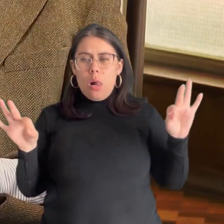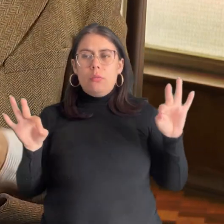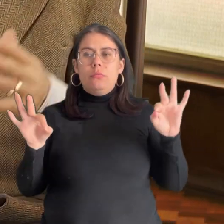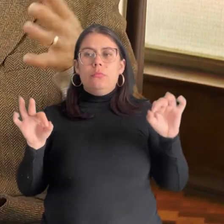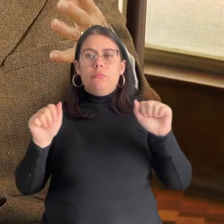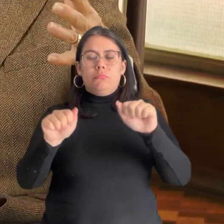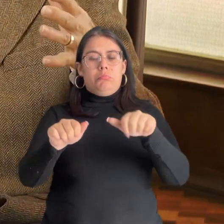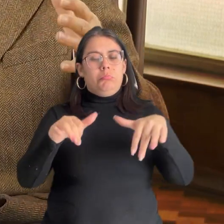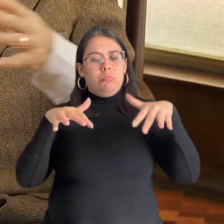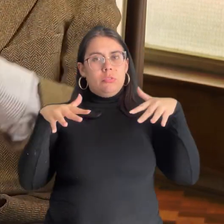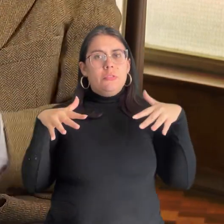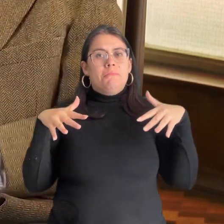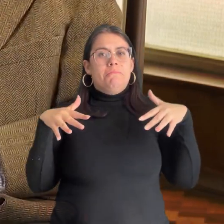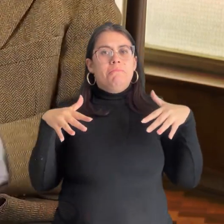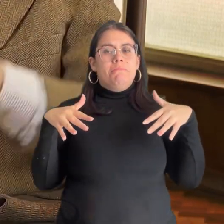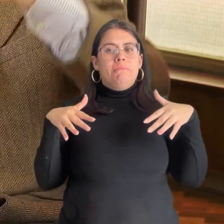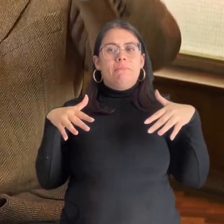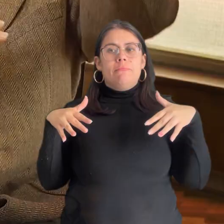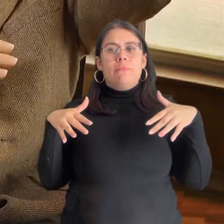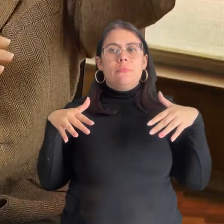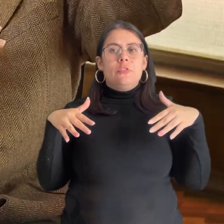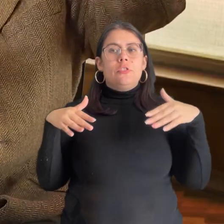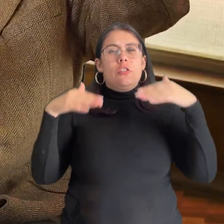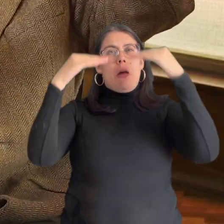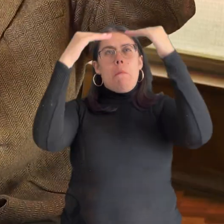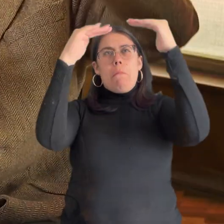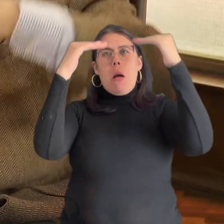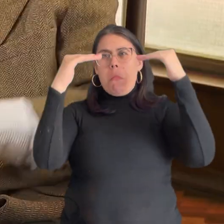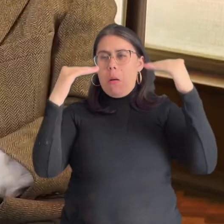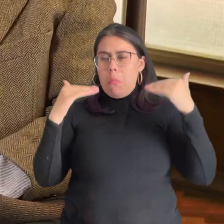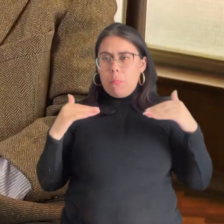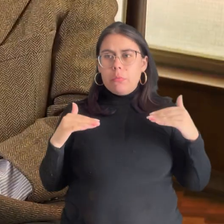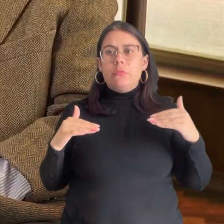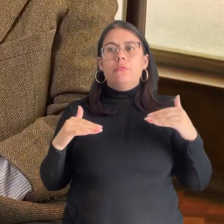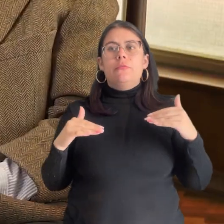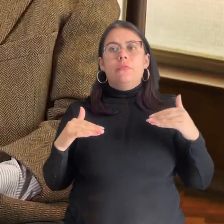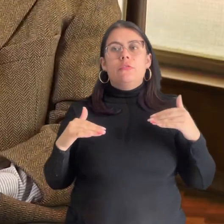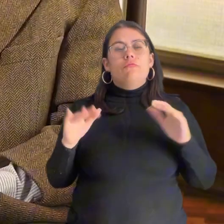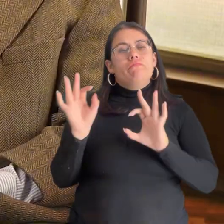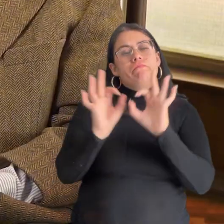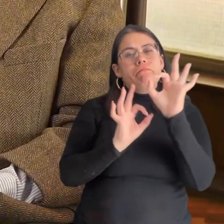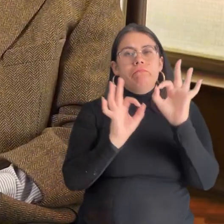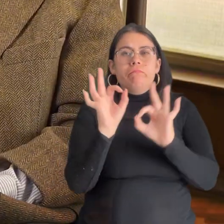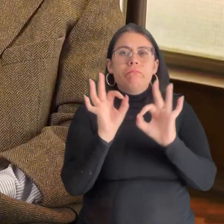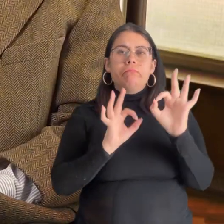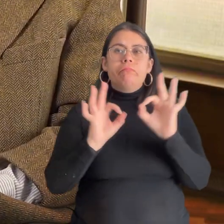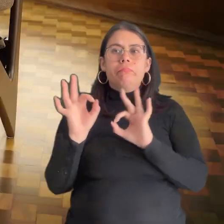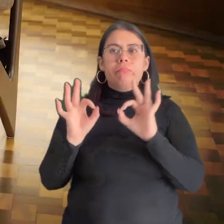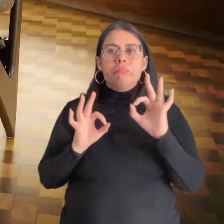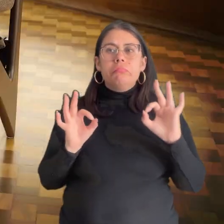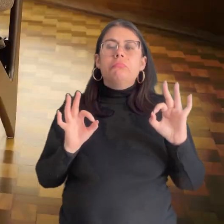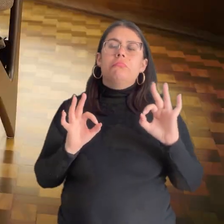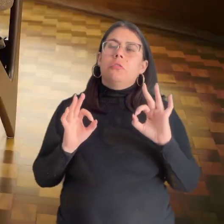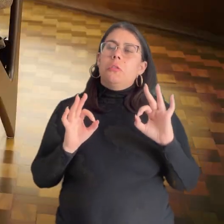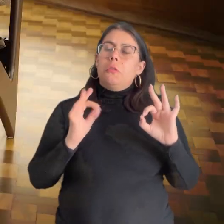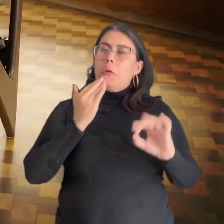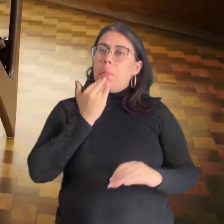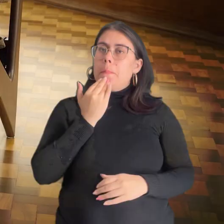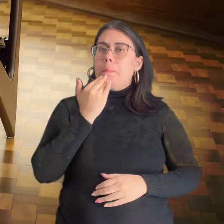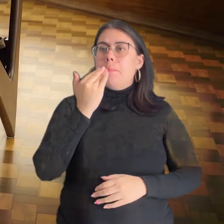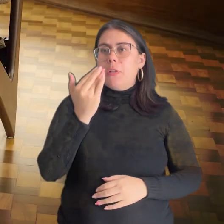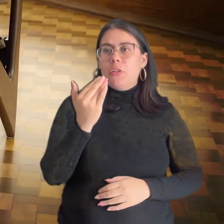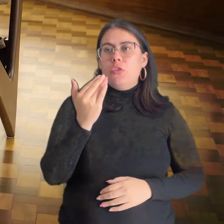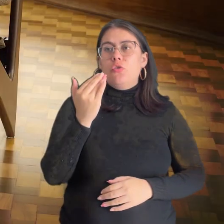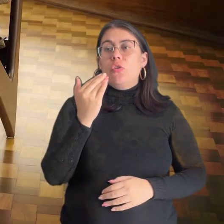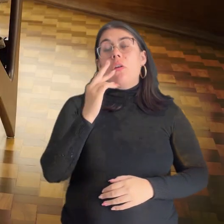uma plateia e vários balcões, foi projetado, licitado,